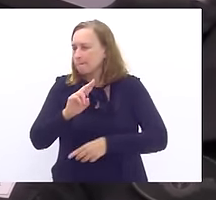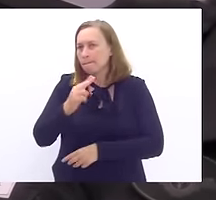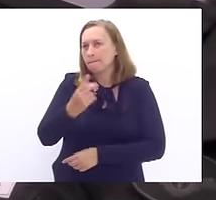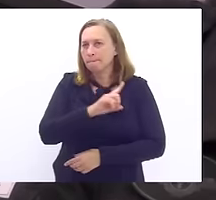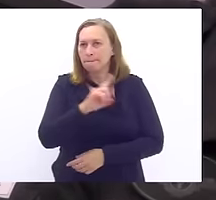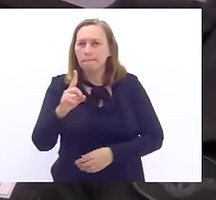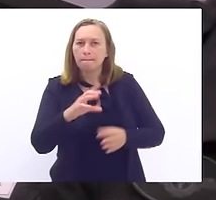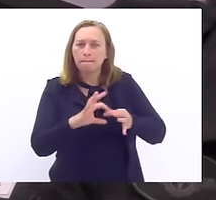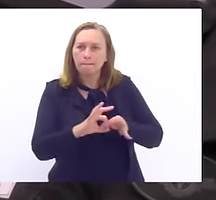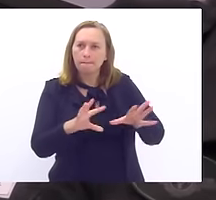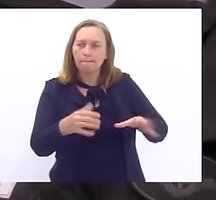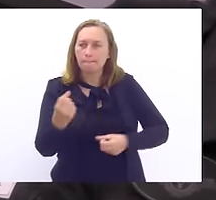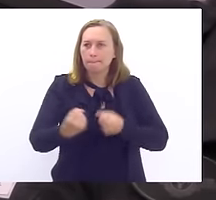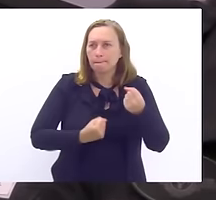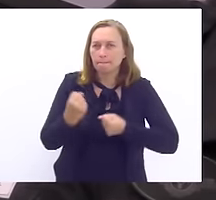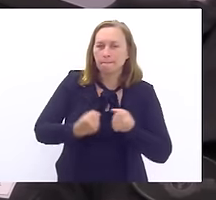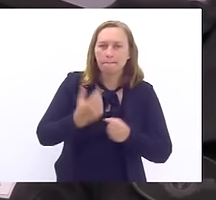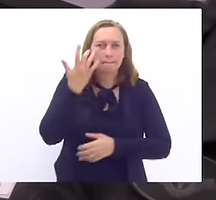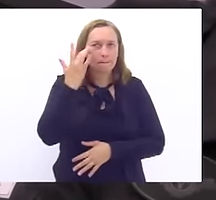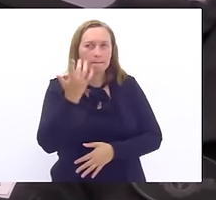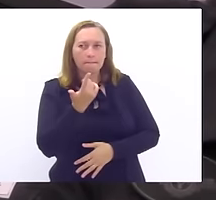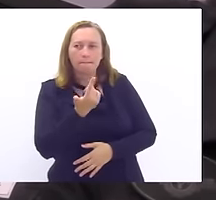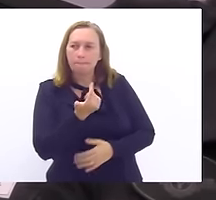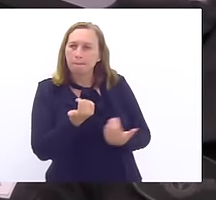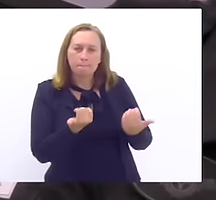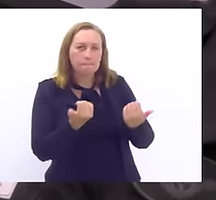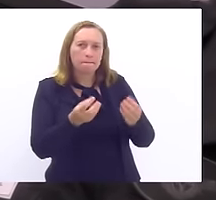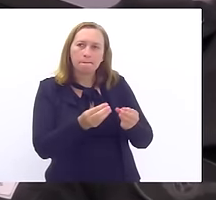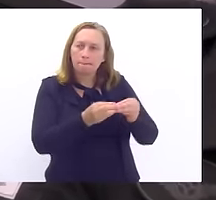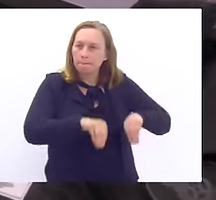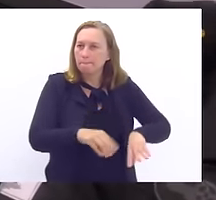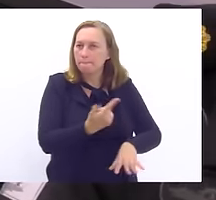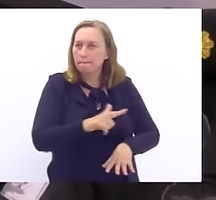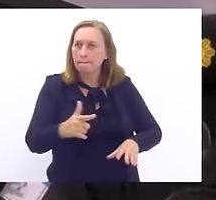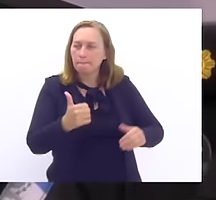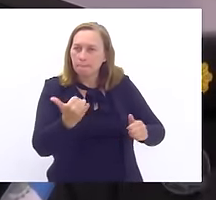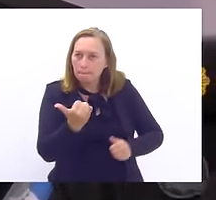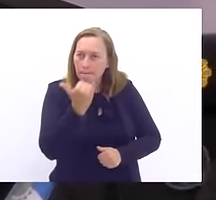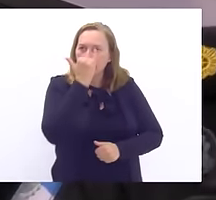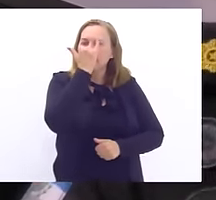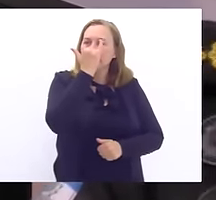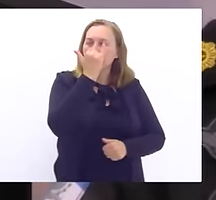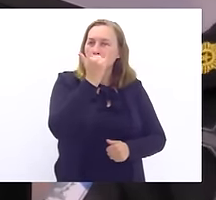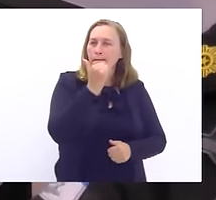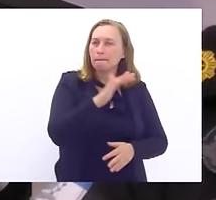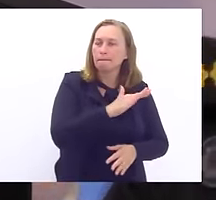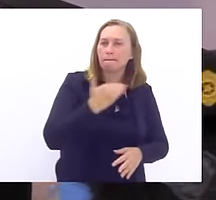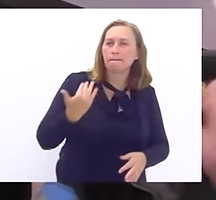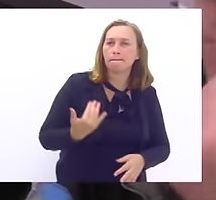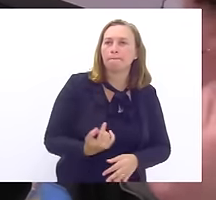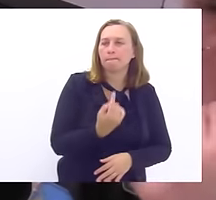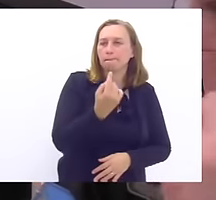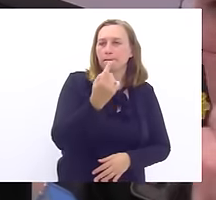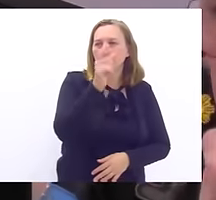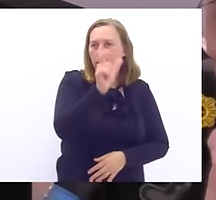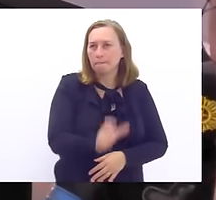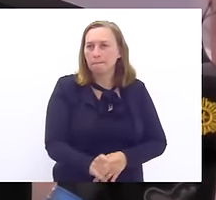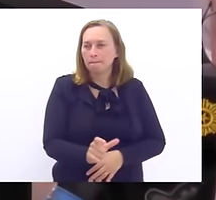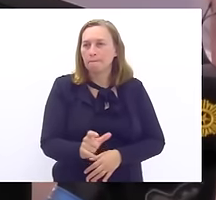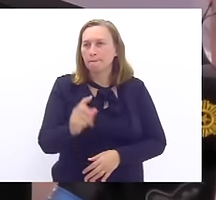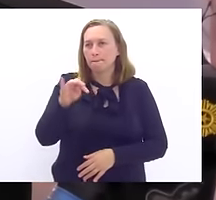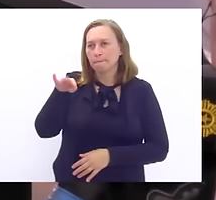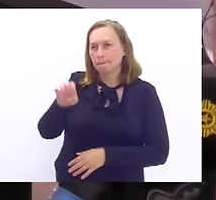libera o veículo por achar que não tem não chegou ali na frente causou um acidente matou uma pessoa a gente Alan Ramos